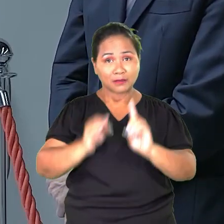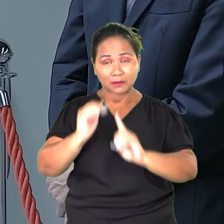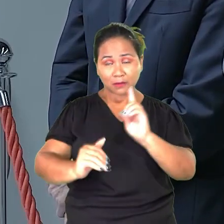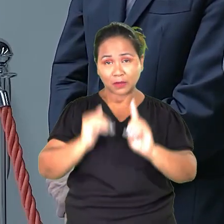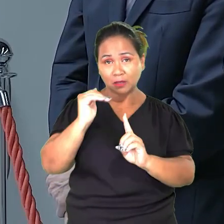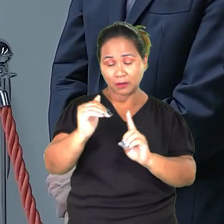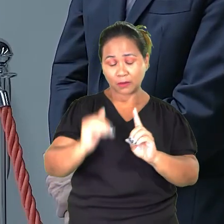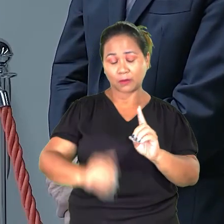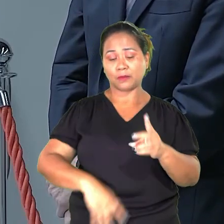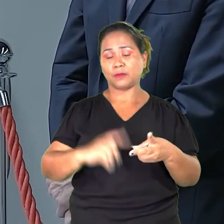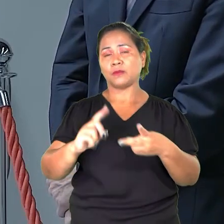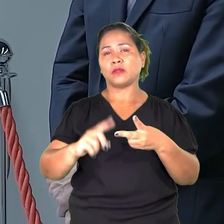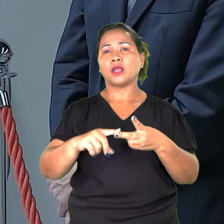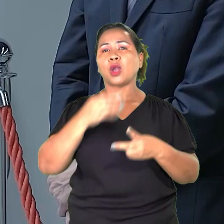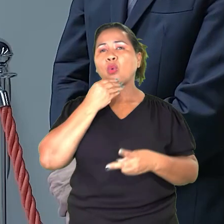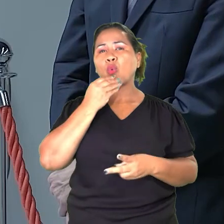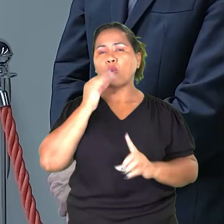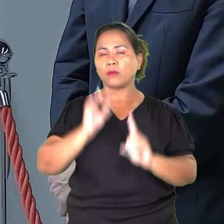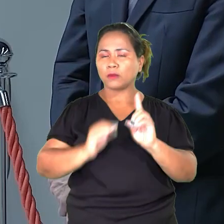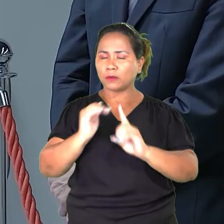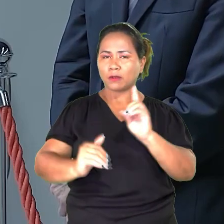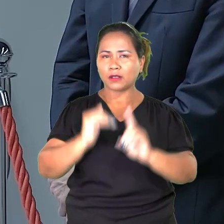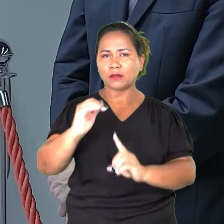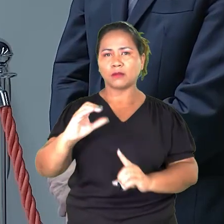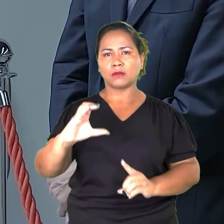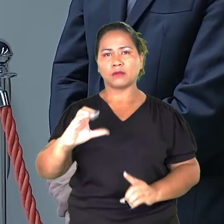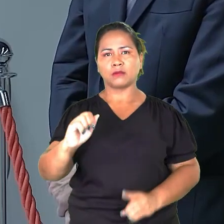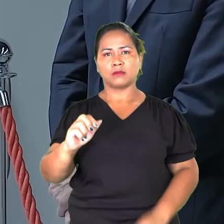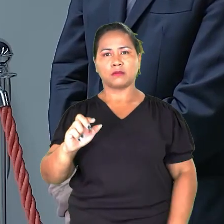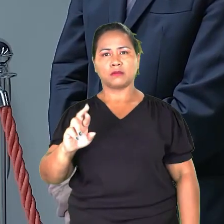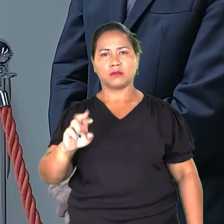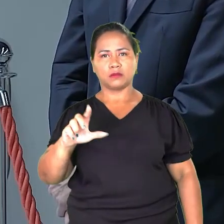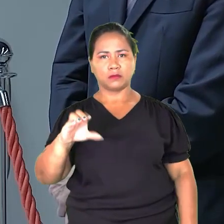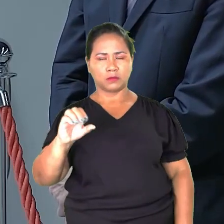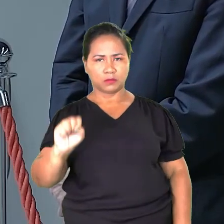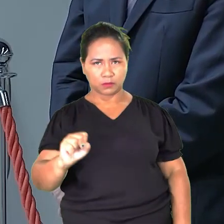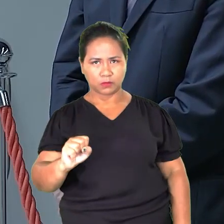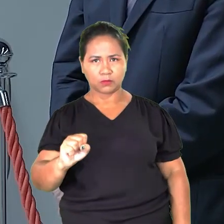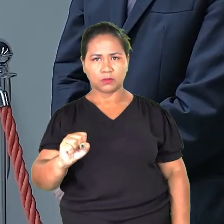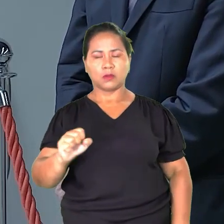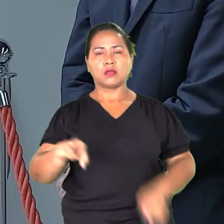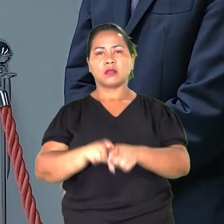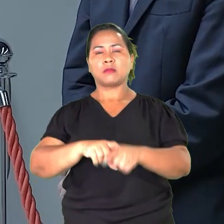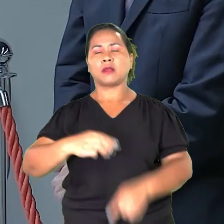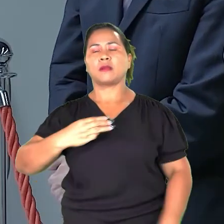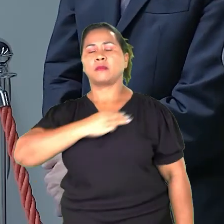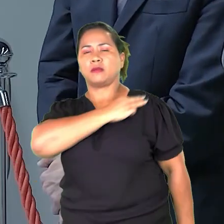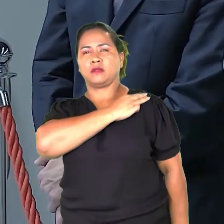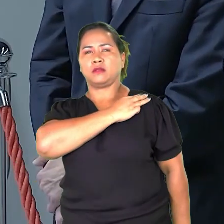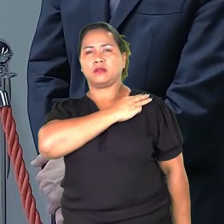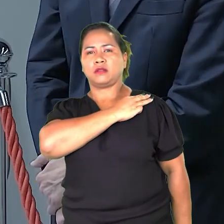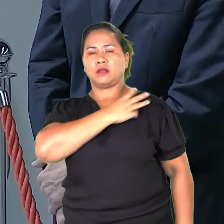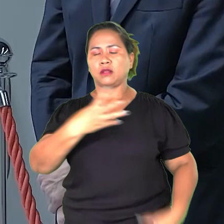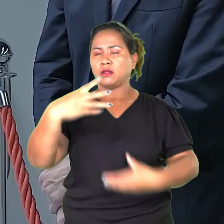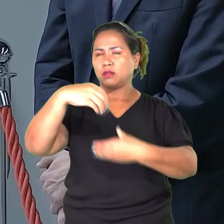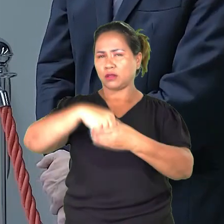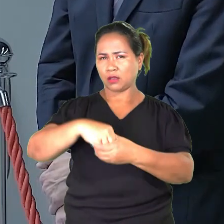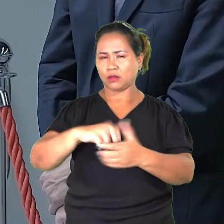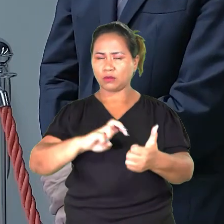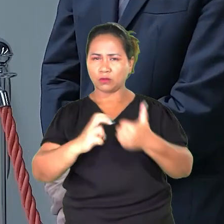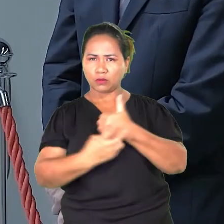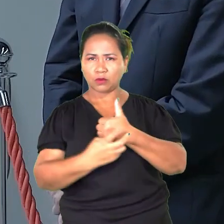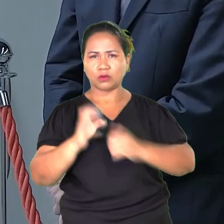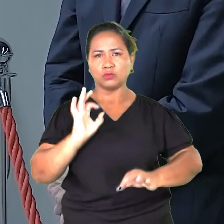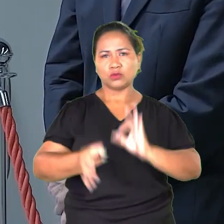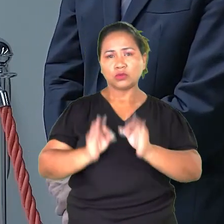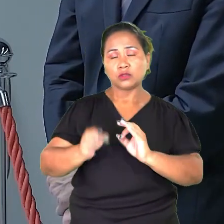Do desembargador Carlos Dias Mota. Do coronel-chefe da Assessoria Militar do Tribunal de